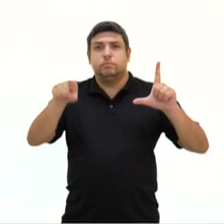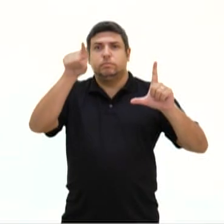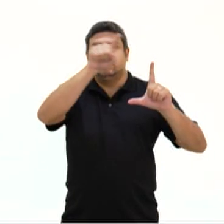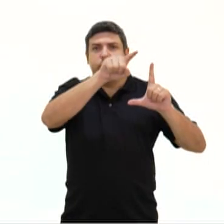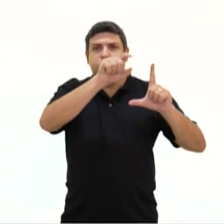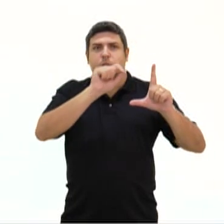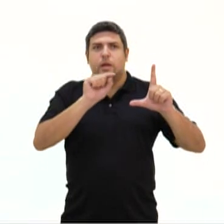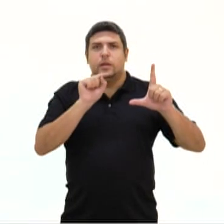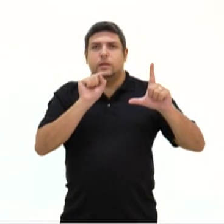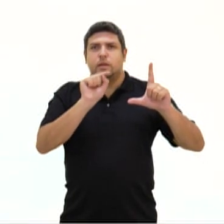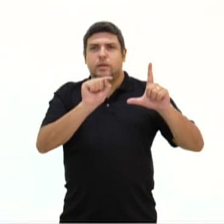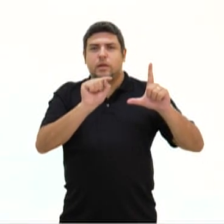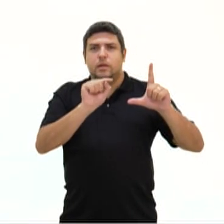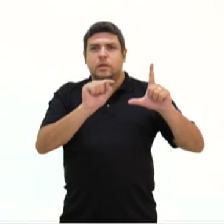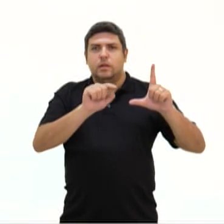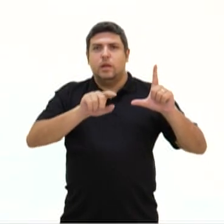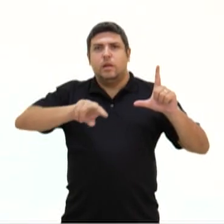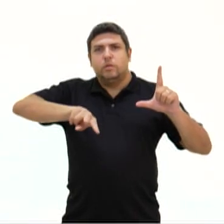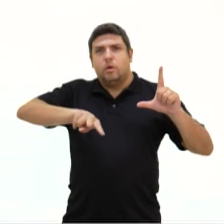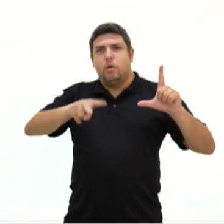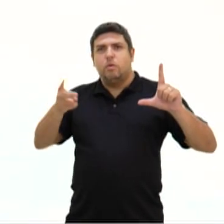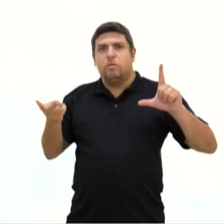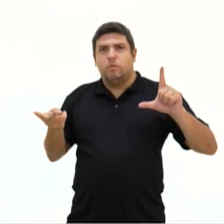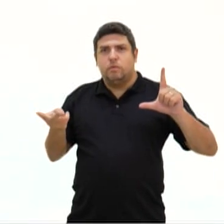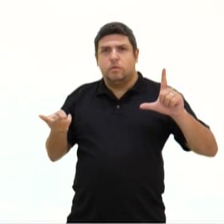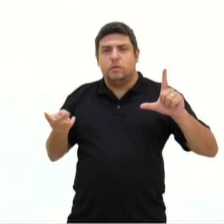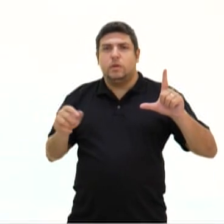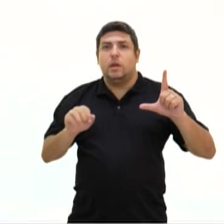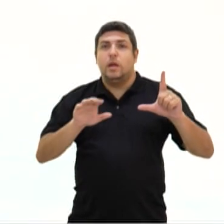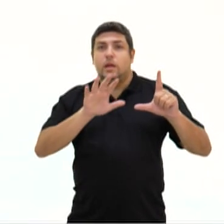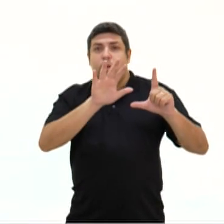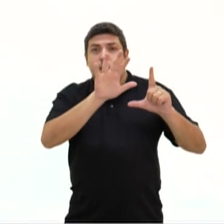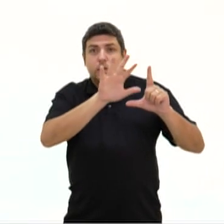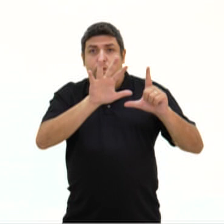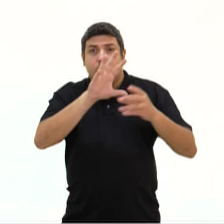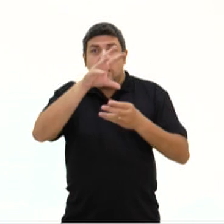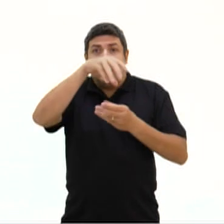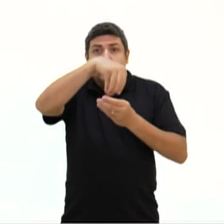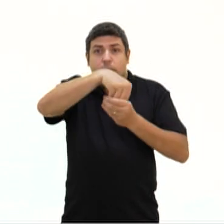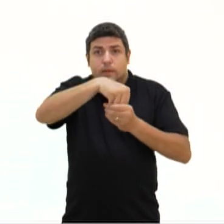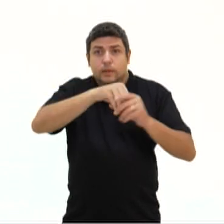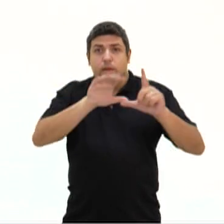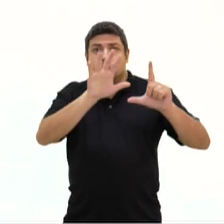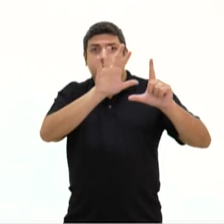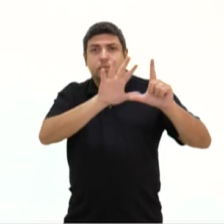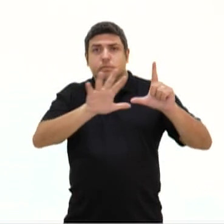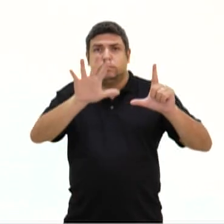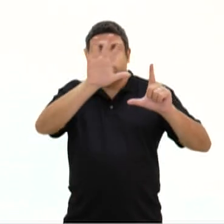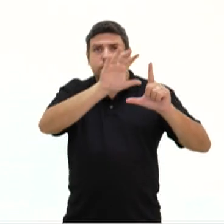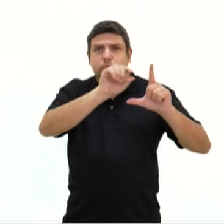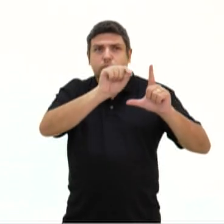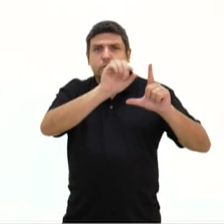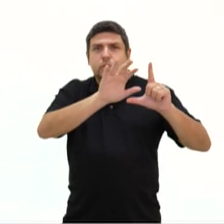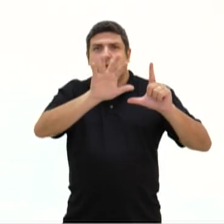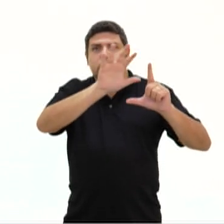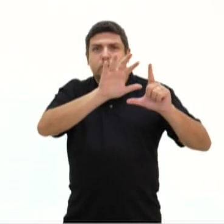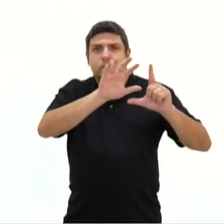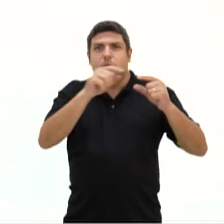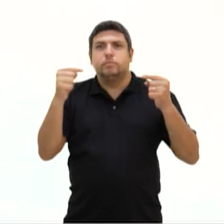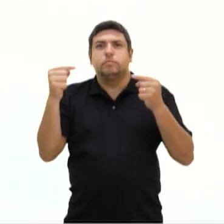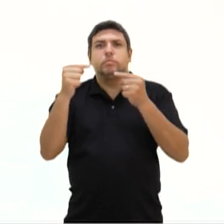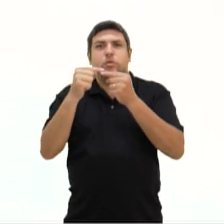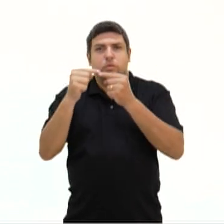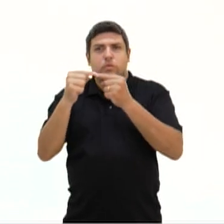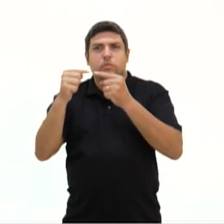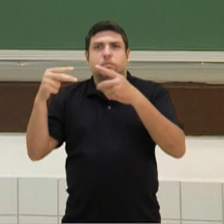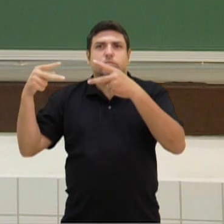é exatamente o contrário. Tudo que está dentro da circunferência satisfaz essa